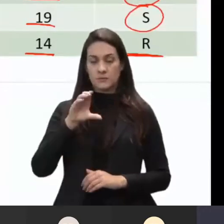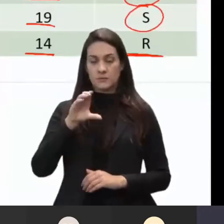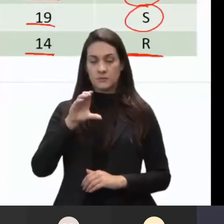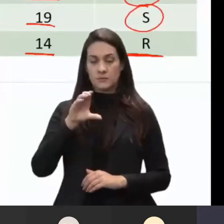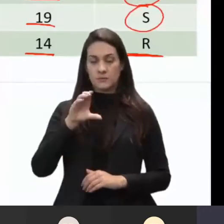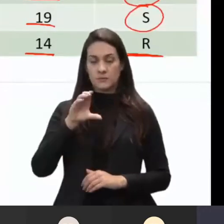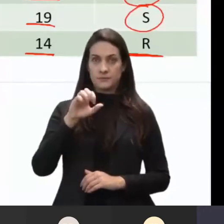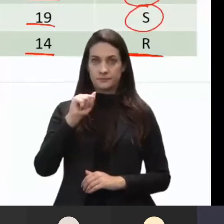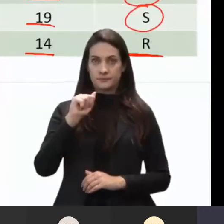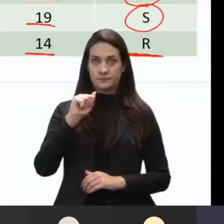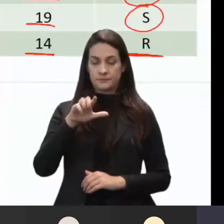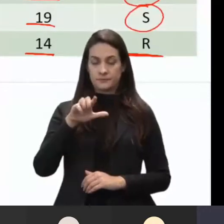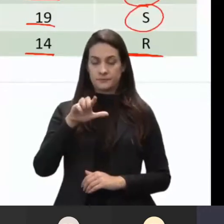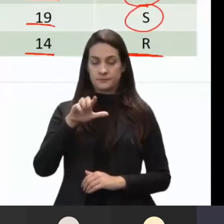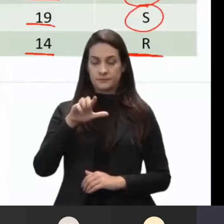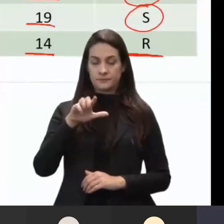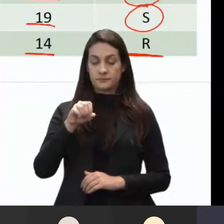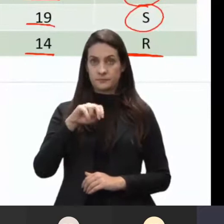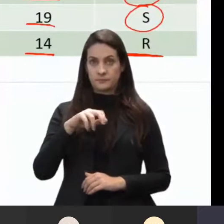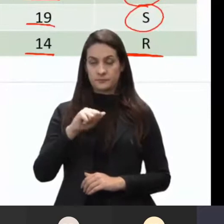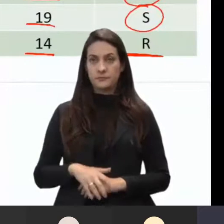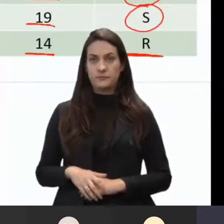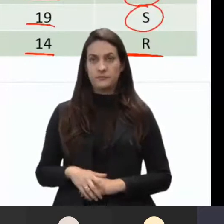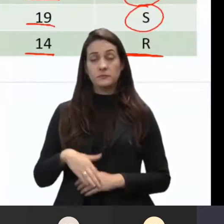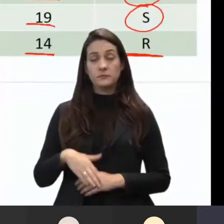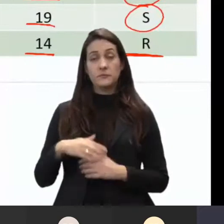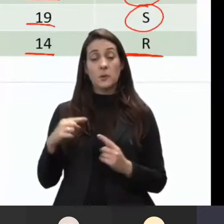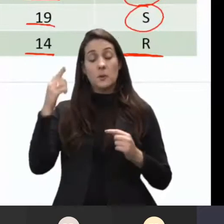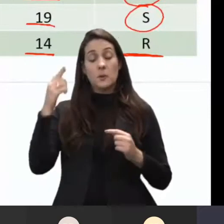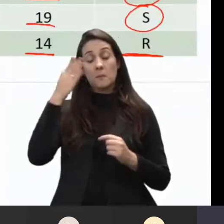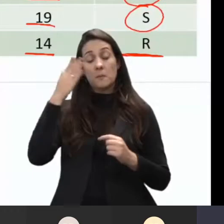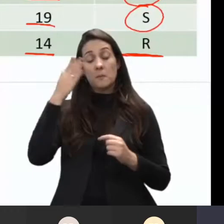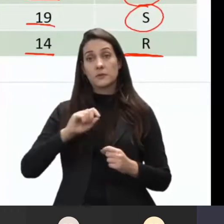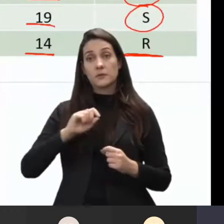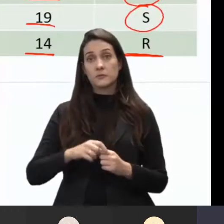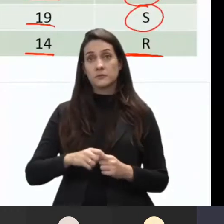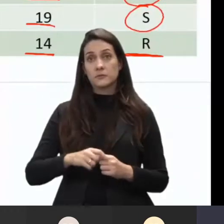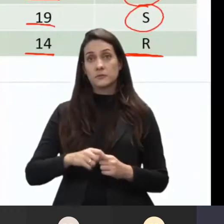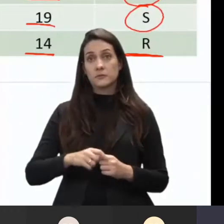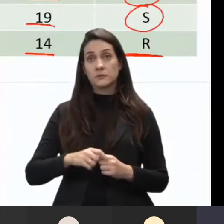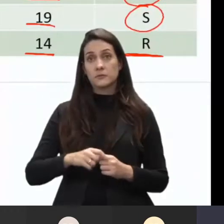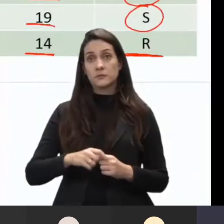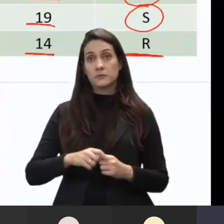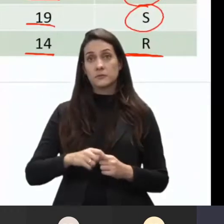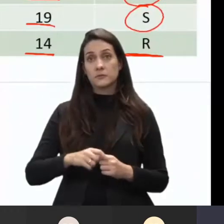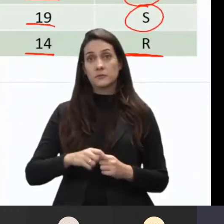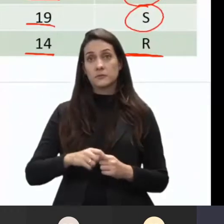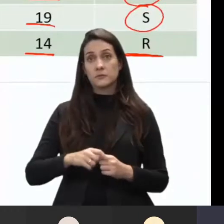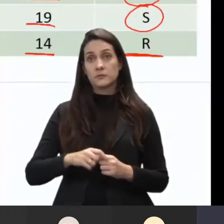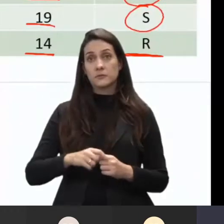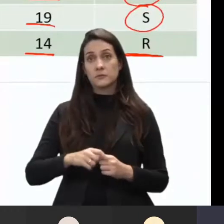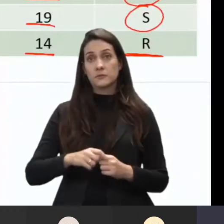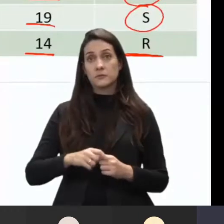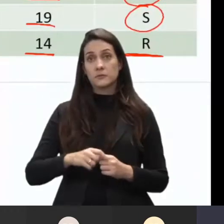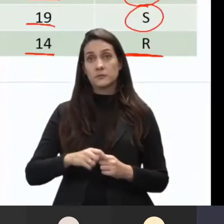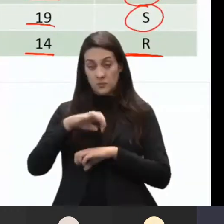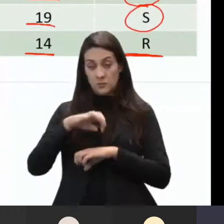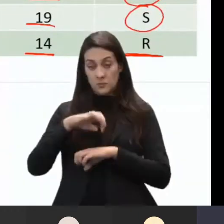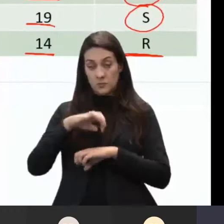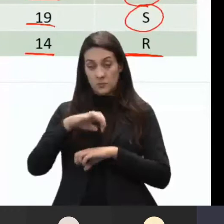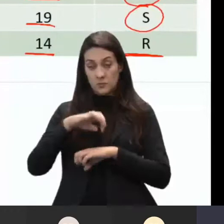cefalotina, indicando que a cefalotina não é um bom antibiótico para tratar a infecção causada por